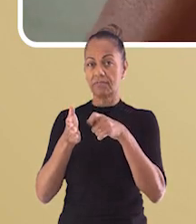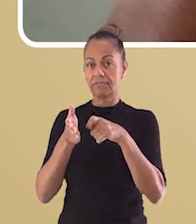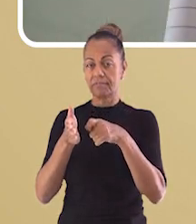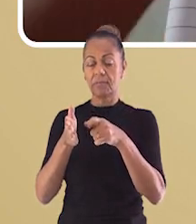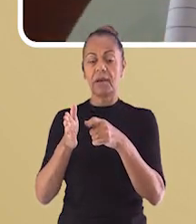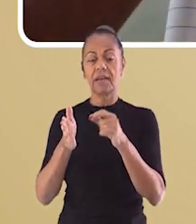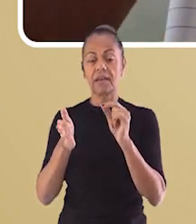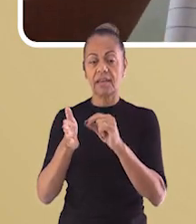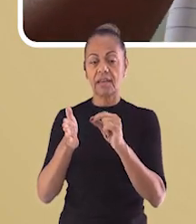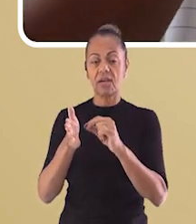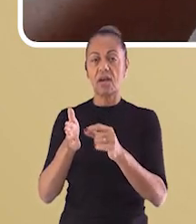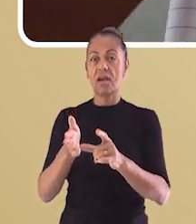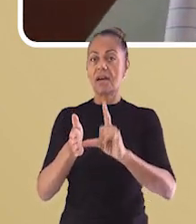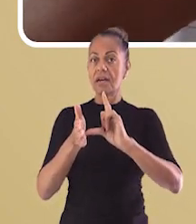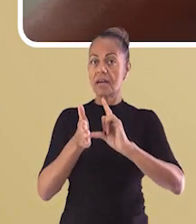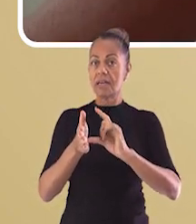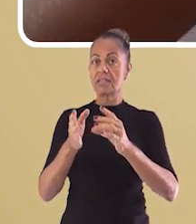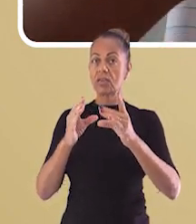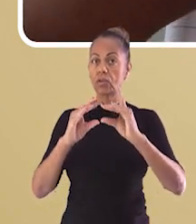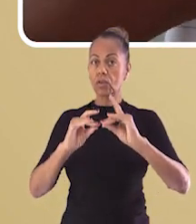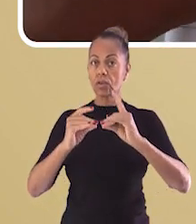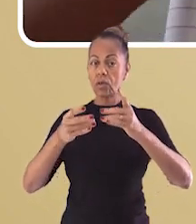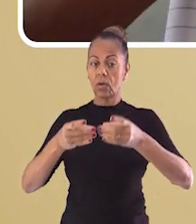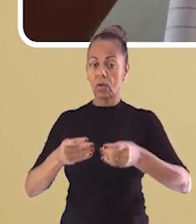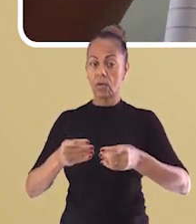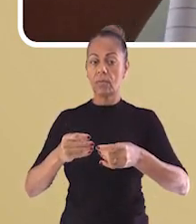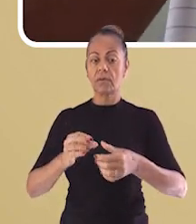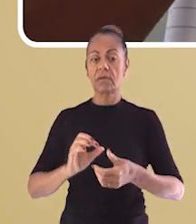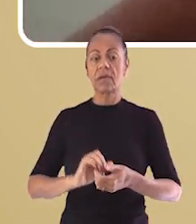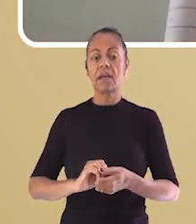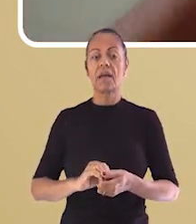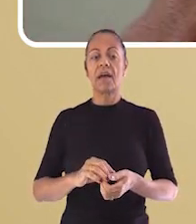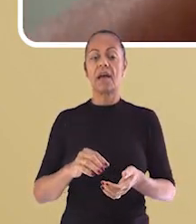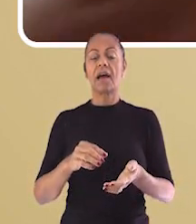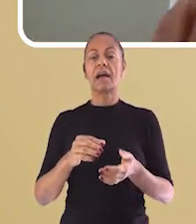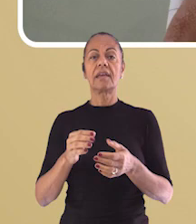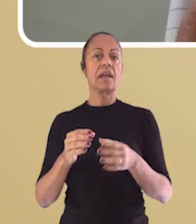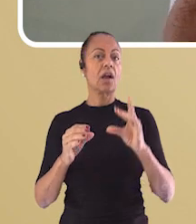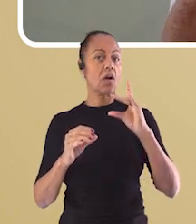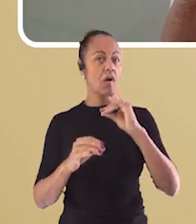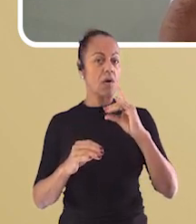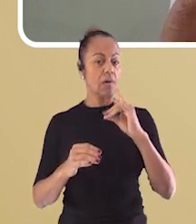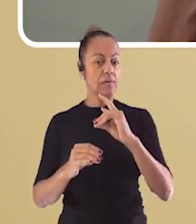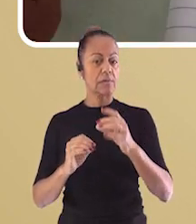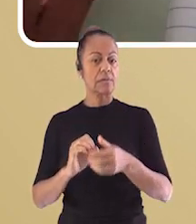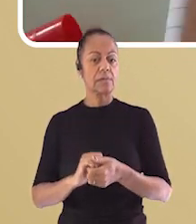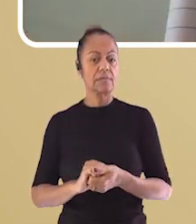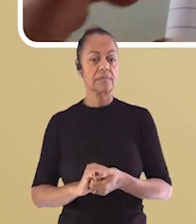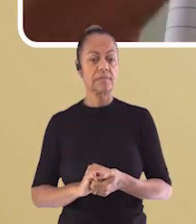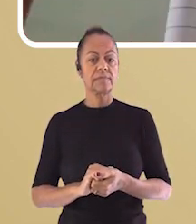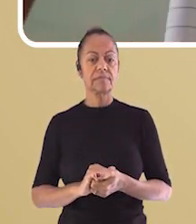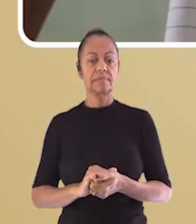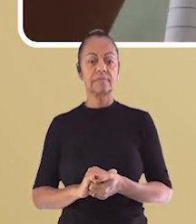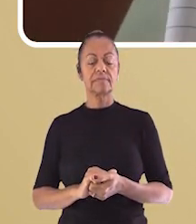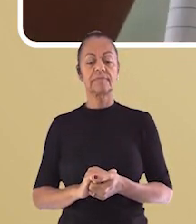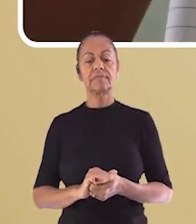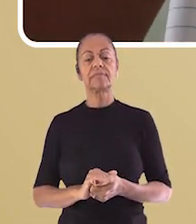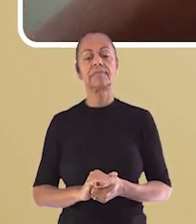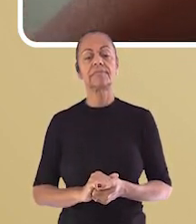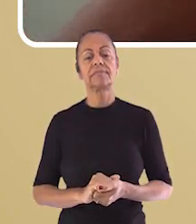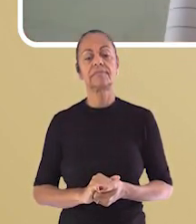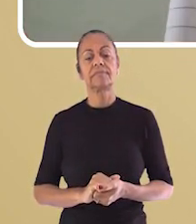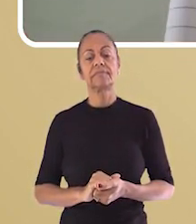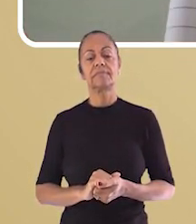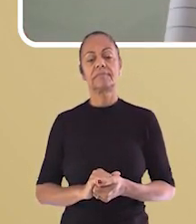eu dobro antes de passar cola, estou marcando todos. E agora sim, marcado, vou passar cola e